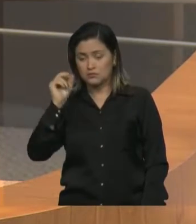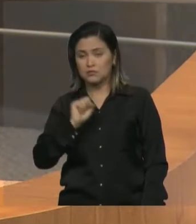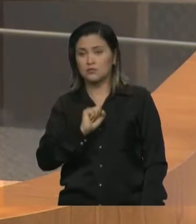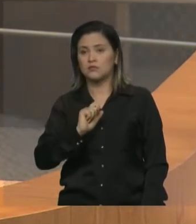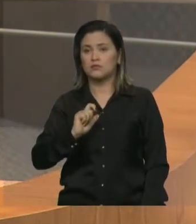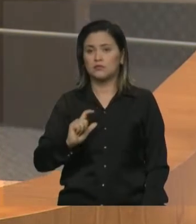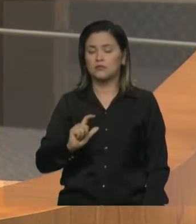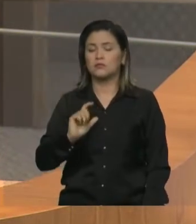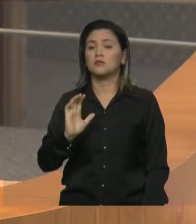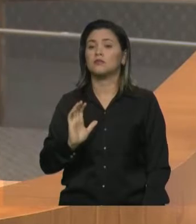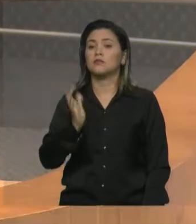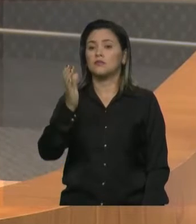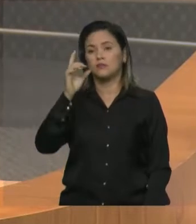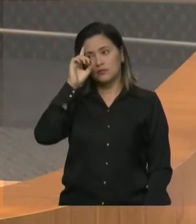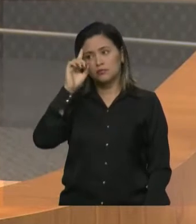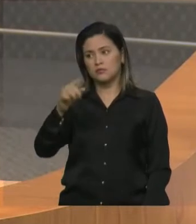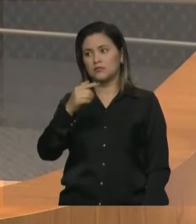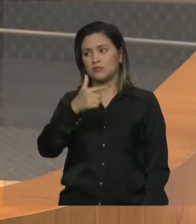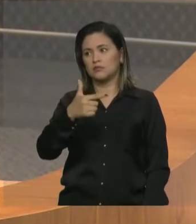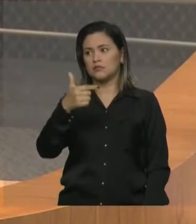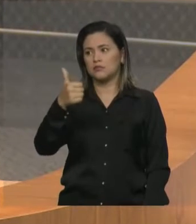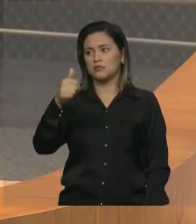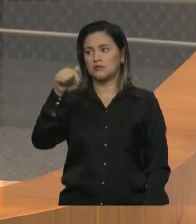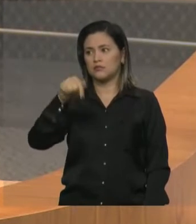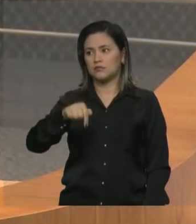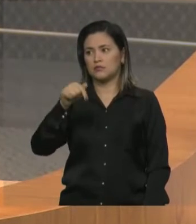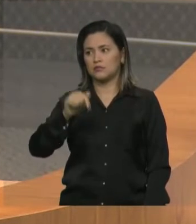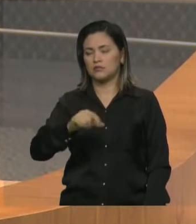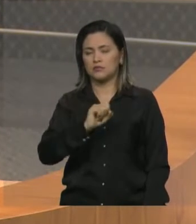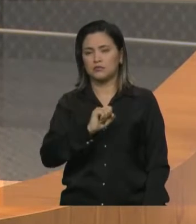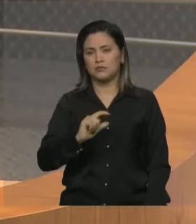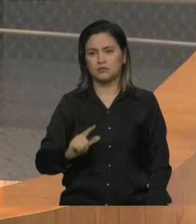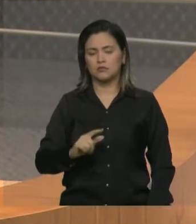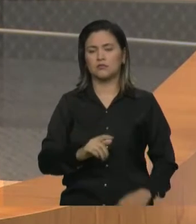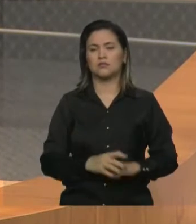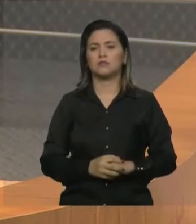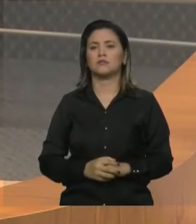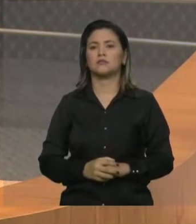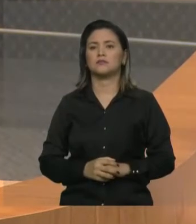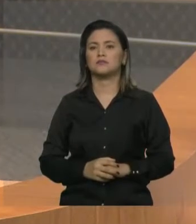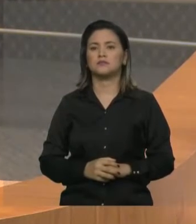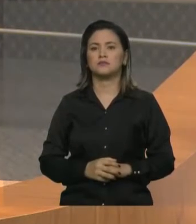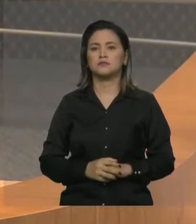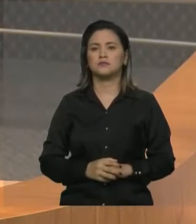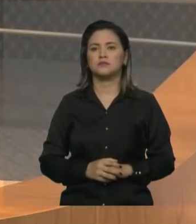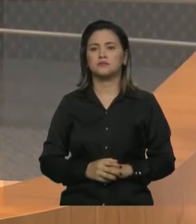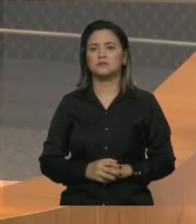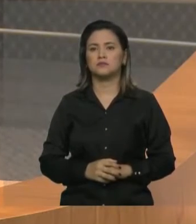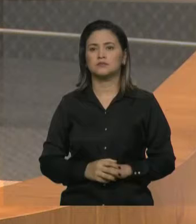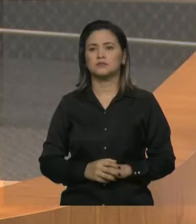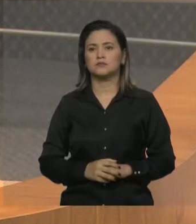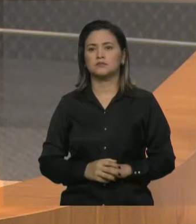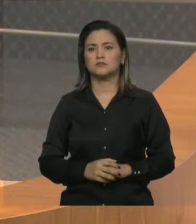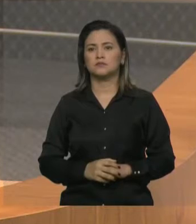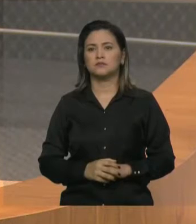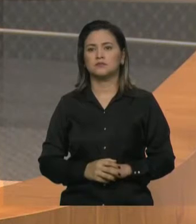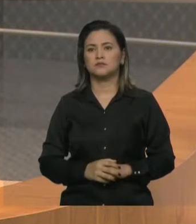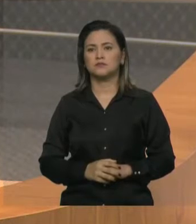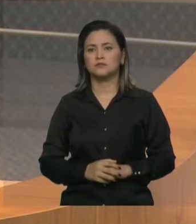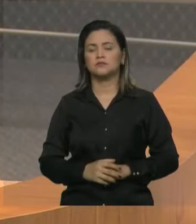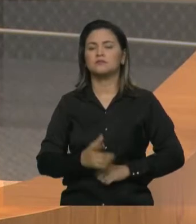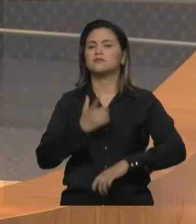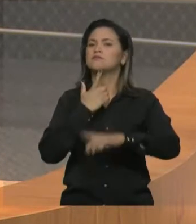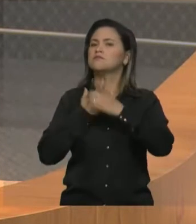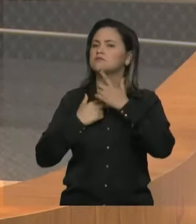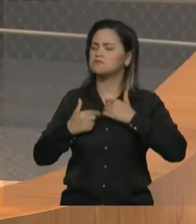21 aqui nessa casa esse encontro adriano te desejo toda sorte do mundo e dizer que